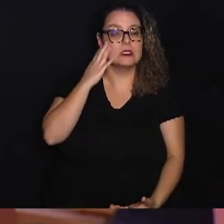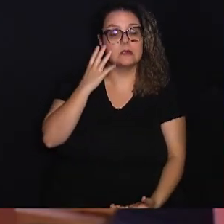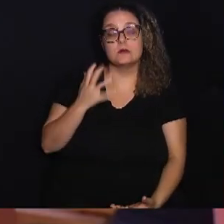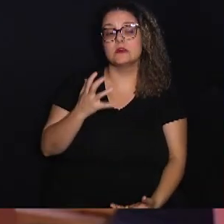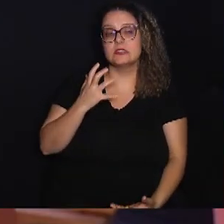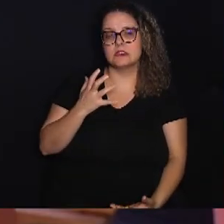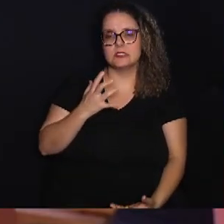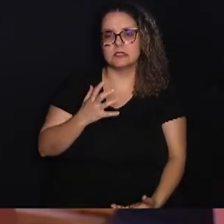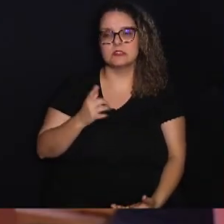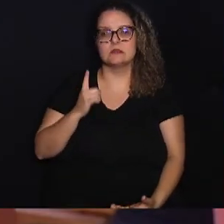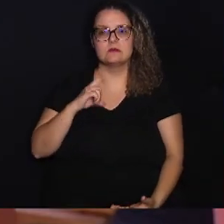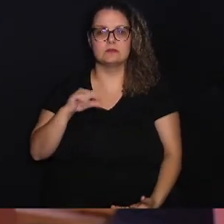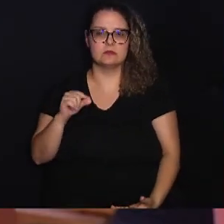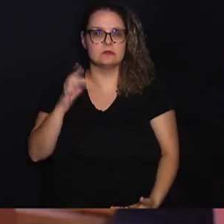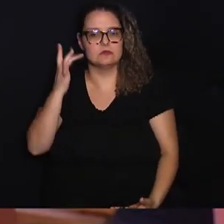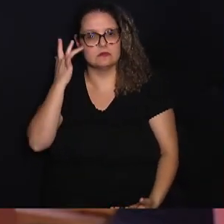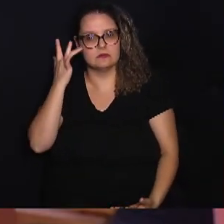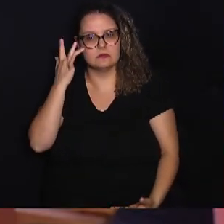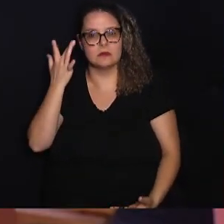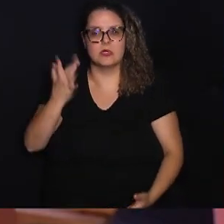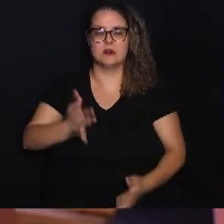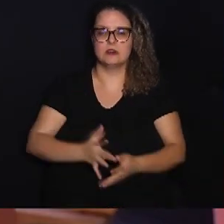eles saem mais maduros.